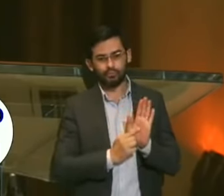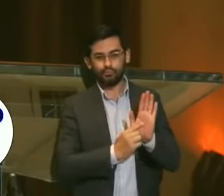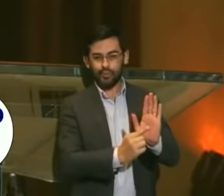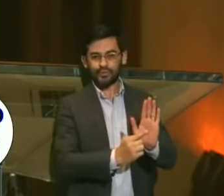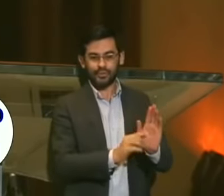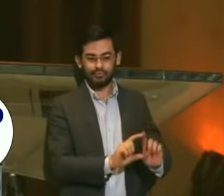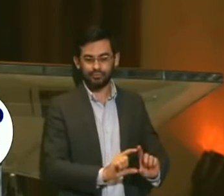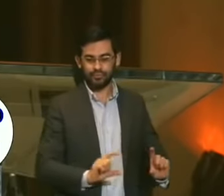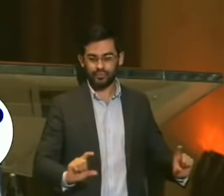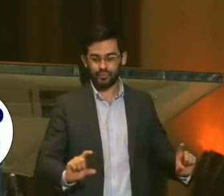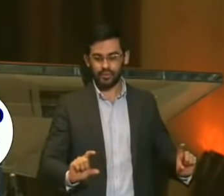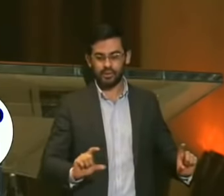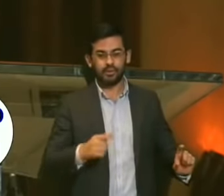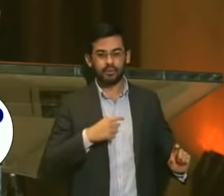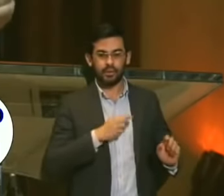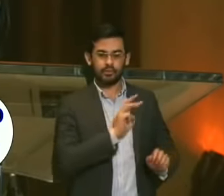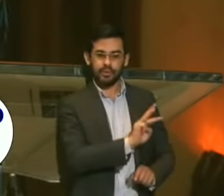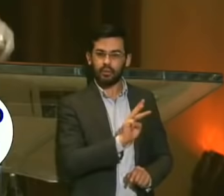vai ficar fácil,